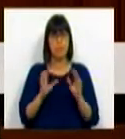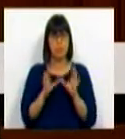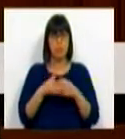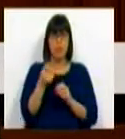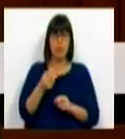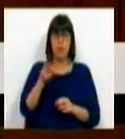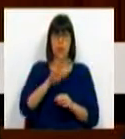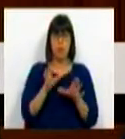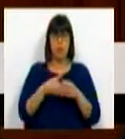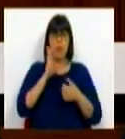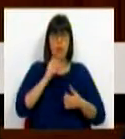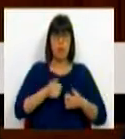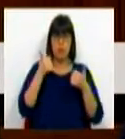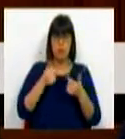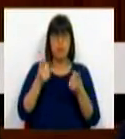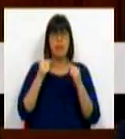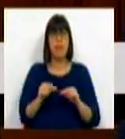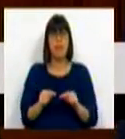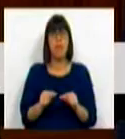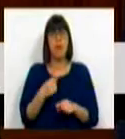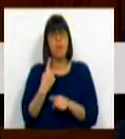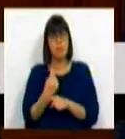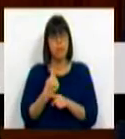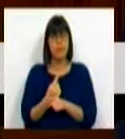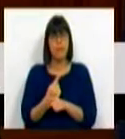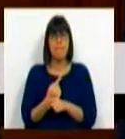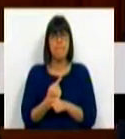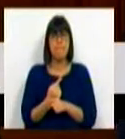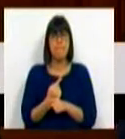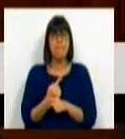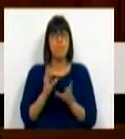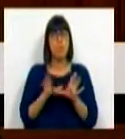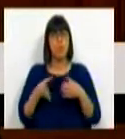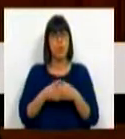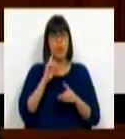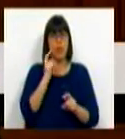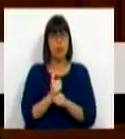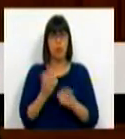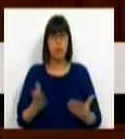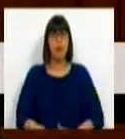Comissão Executiva e do Conselho de Administração e também a Comissão de Auditoria.